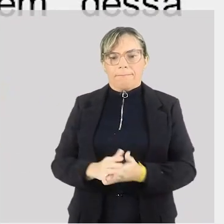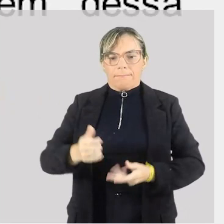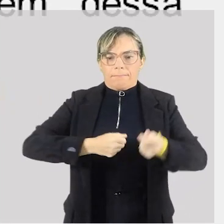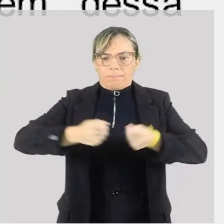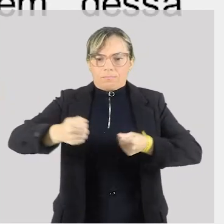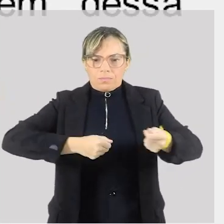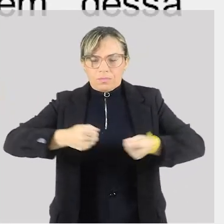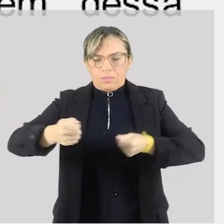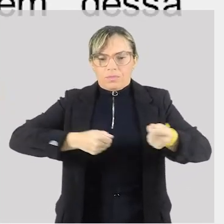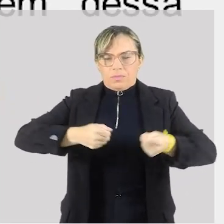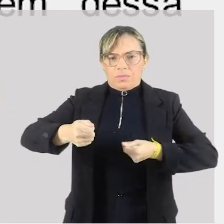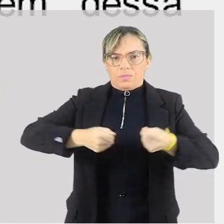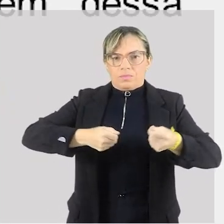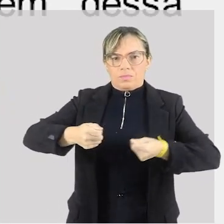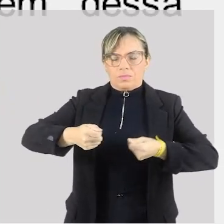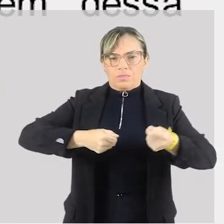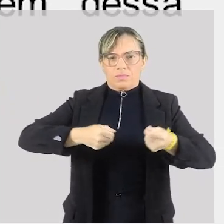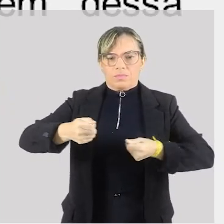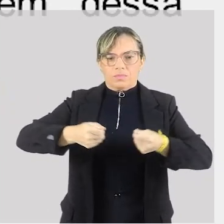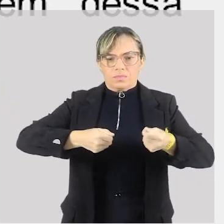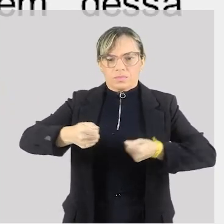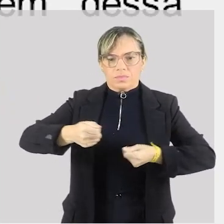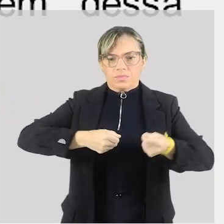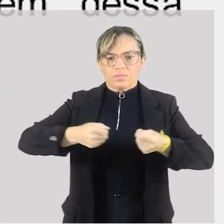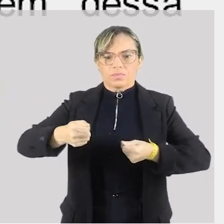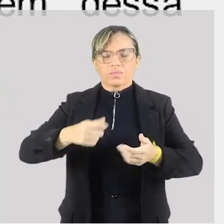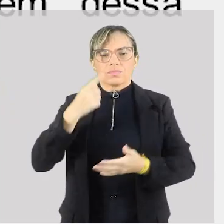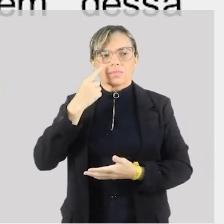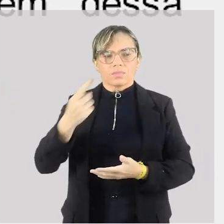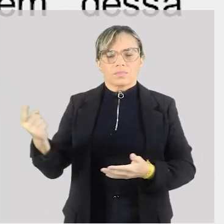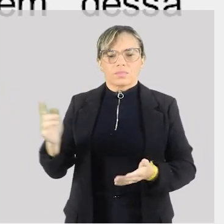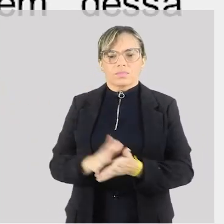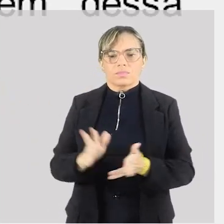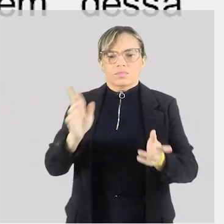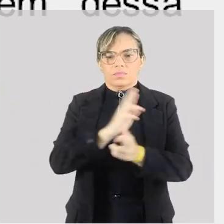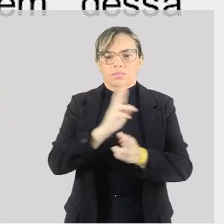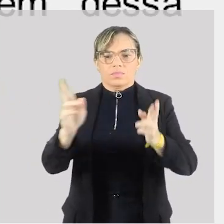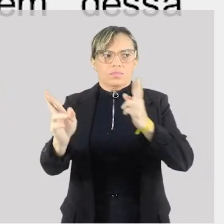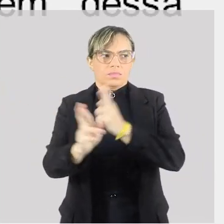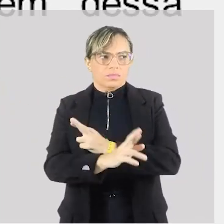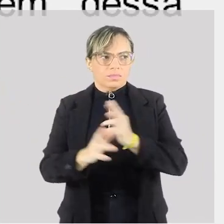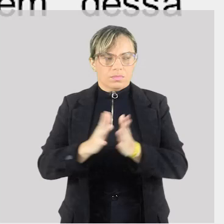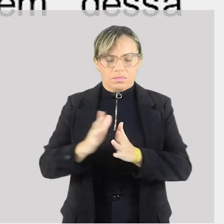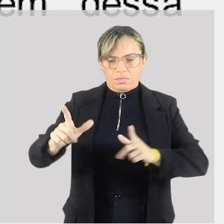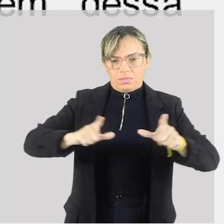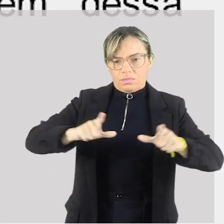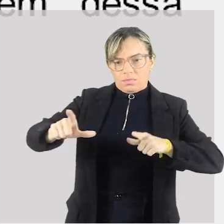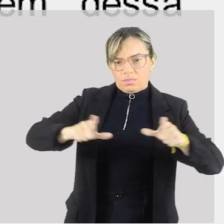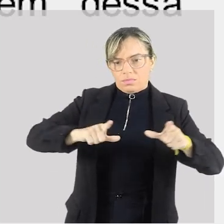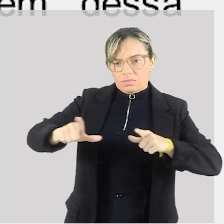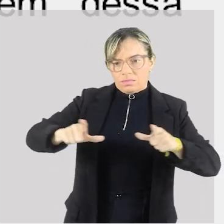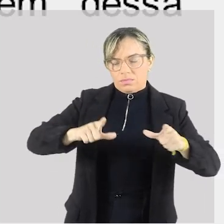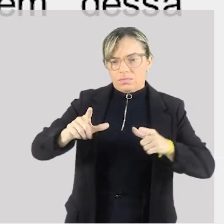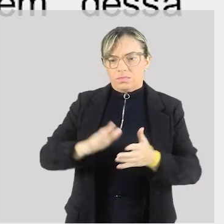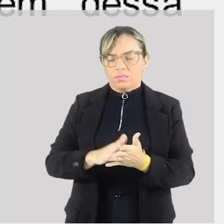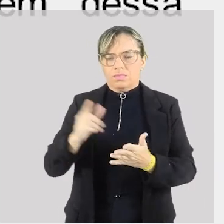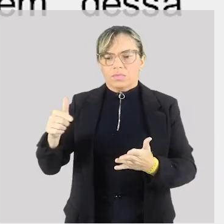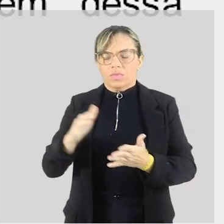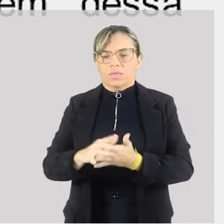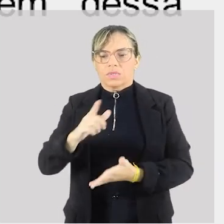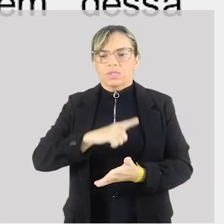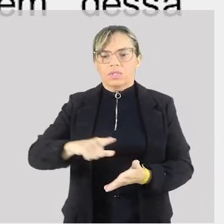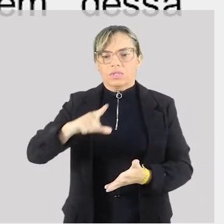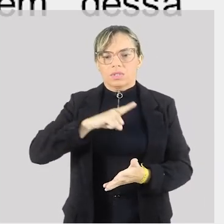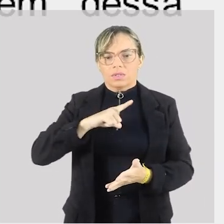regulação, regular, controlar das relações de trabalho compõe